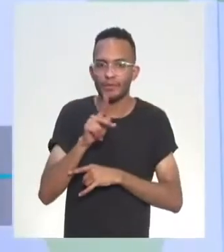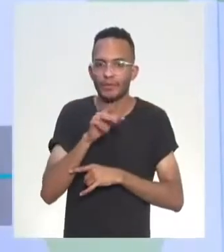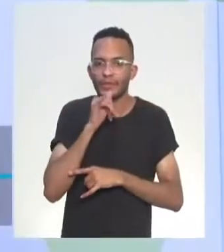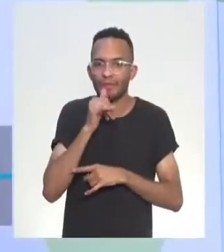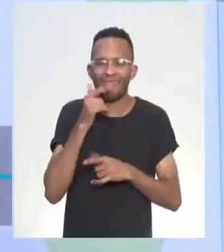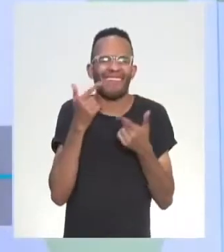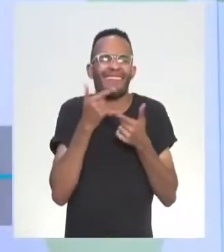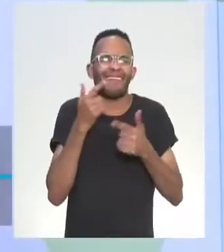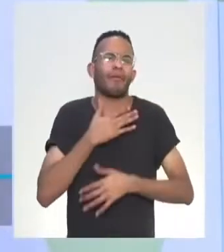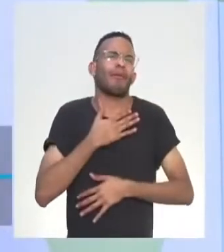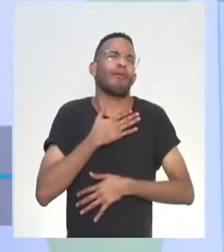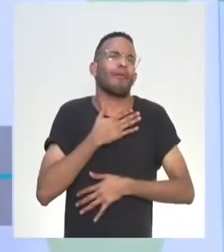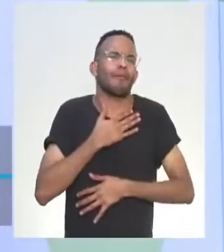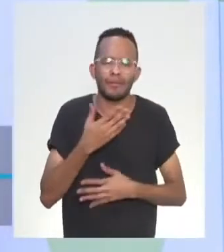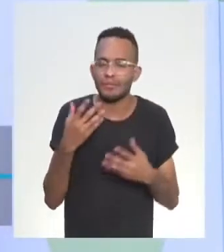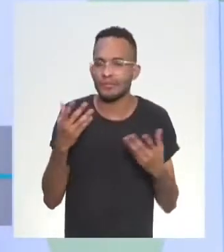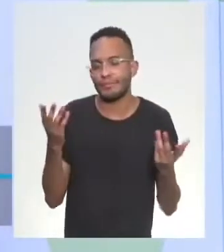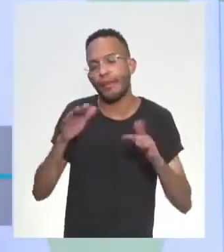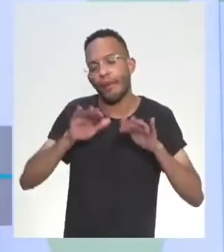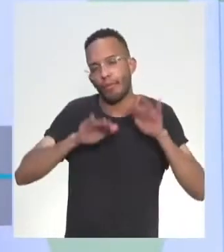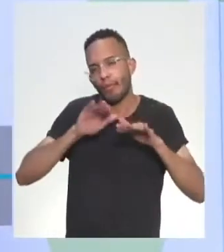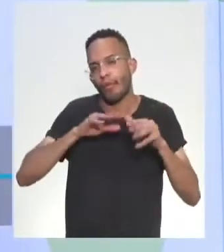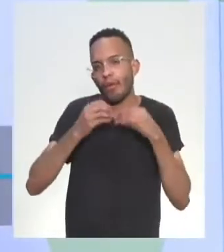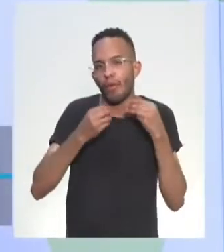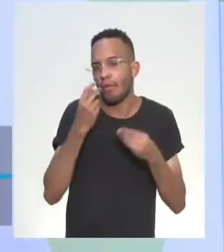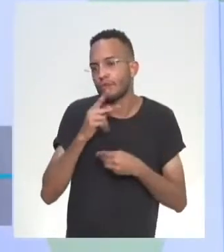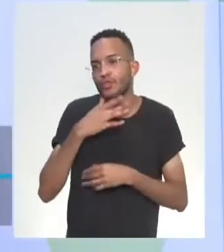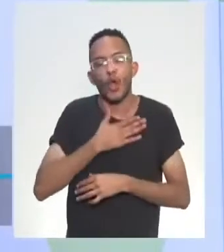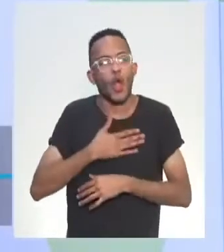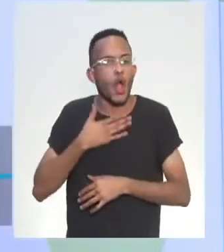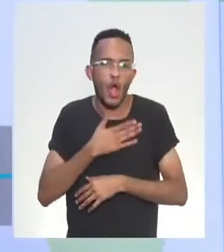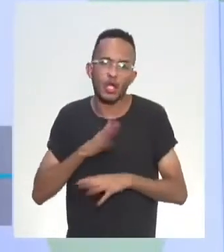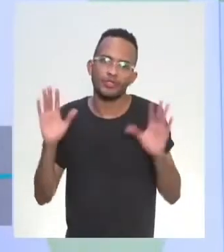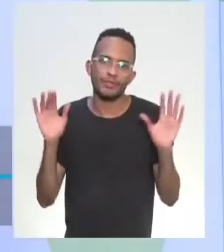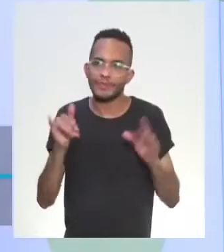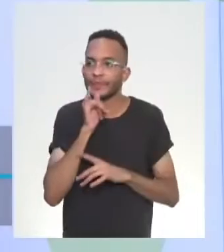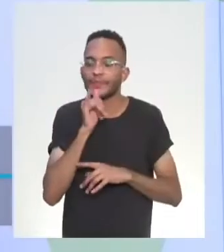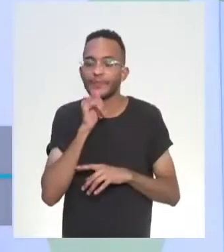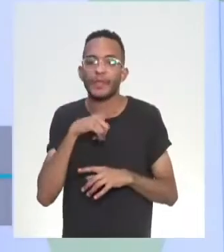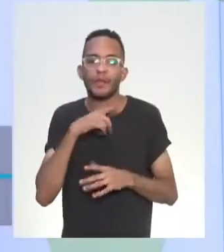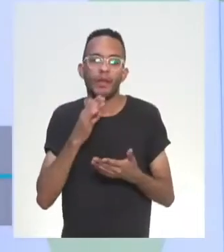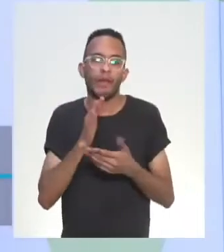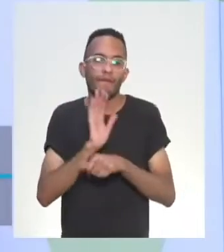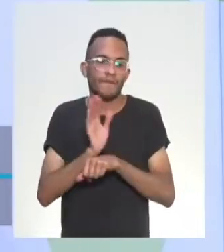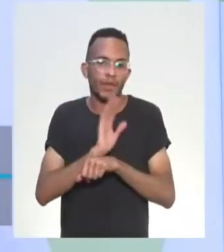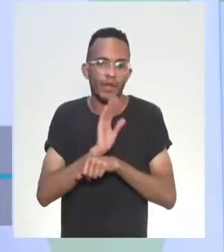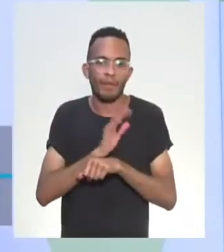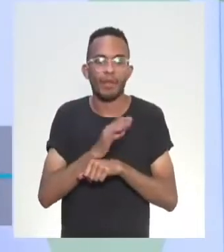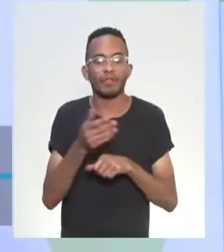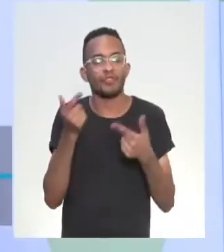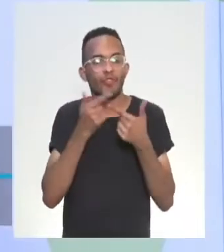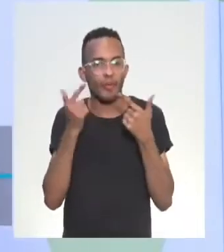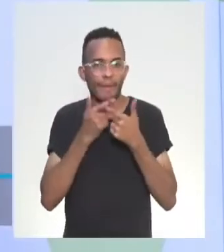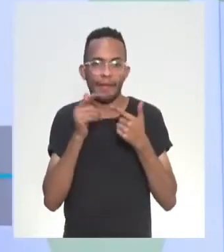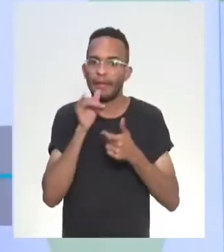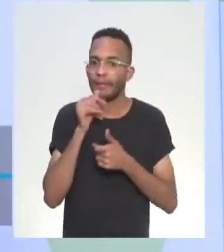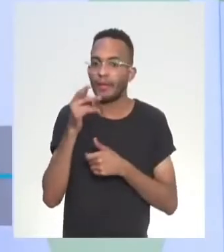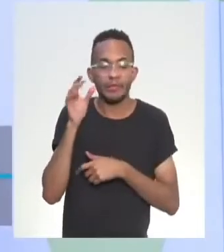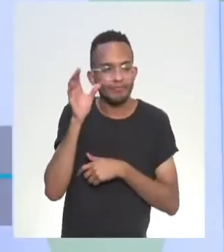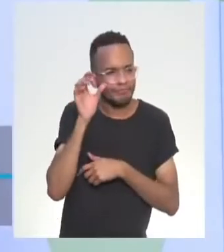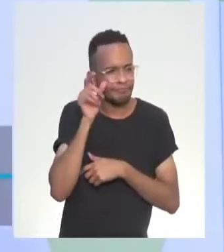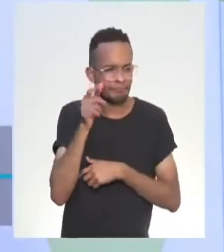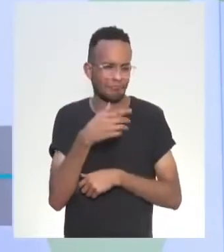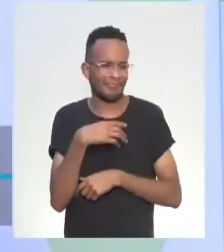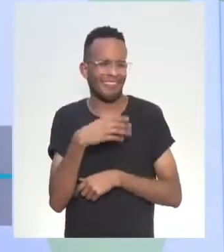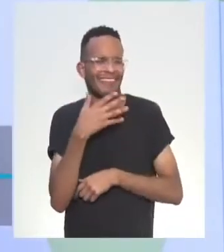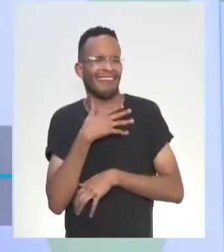dar gargalhada ou rir muito vai depender do que você gosta. Por exemplo, tem algum filme de comédia que um assiste e dá muita risada, e